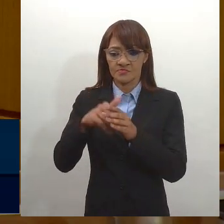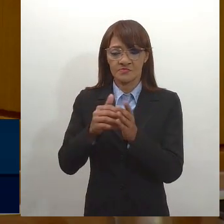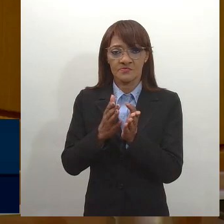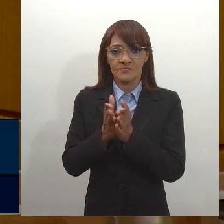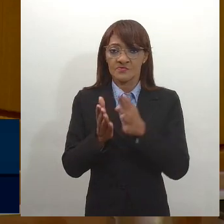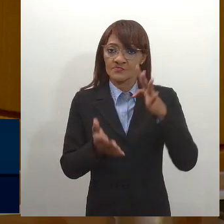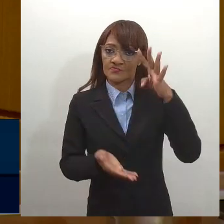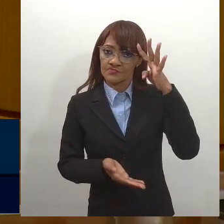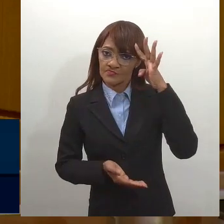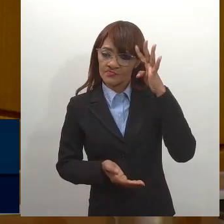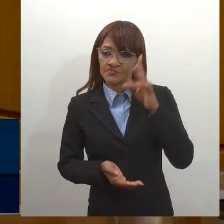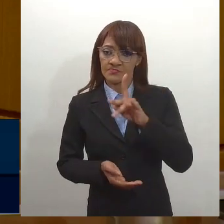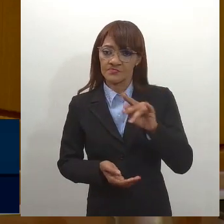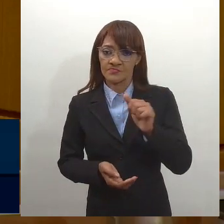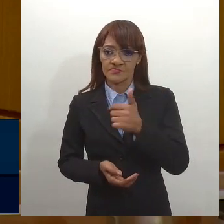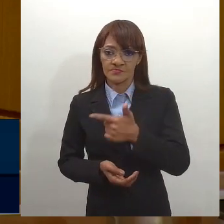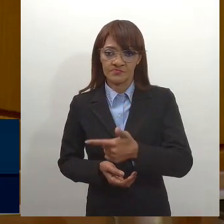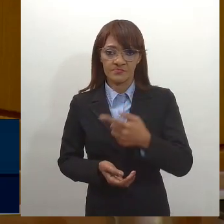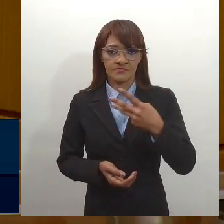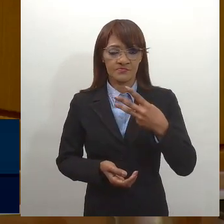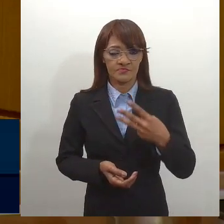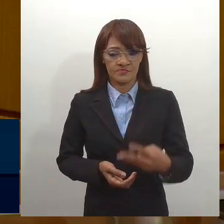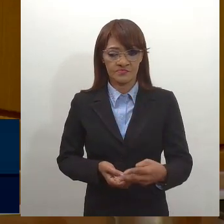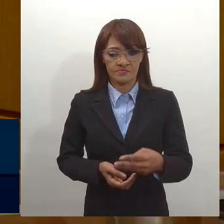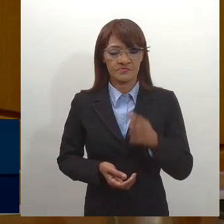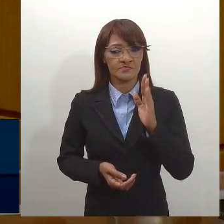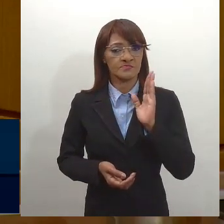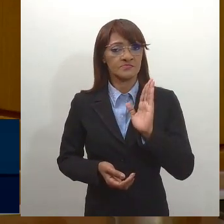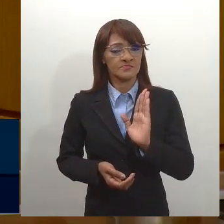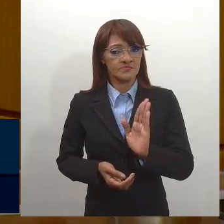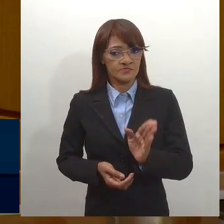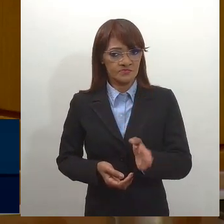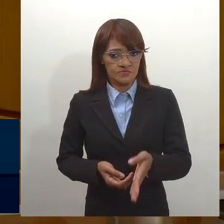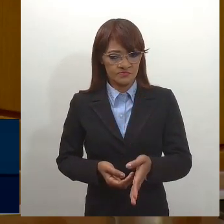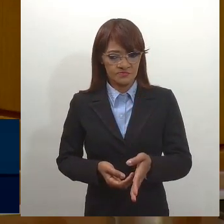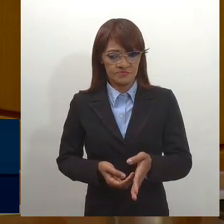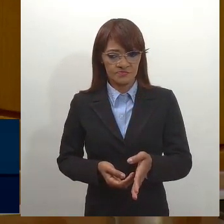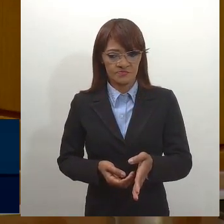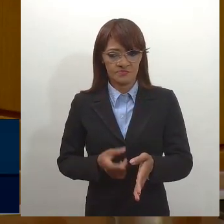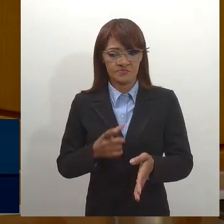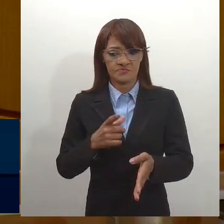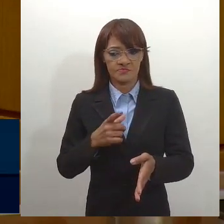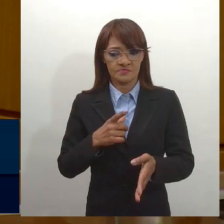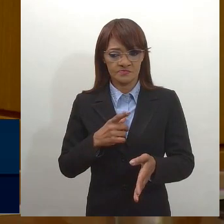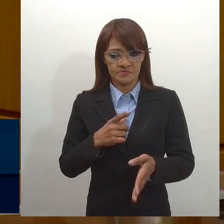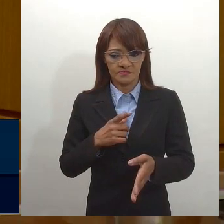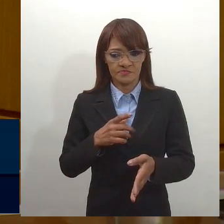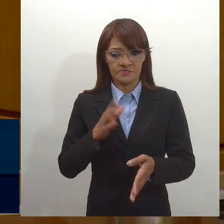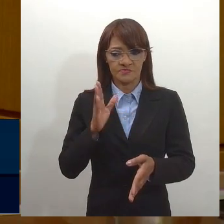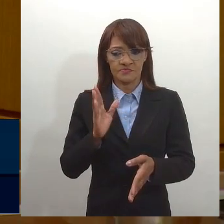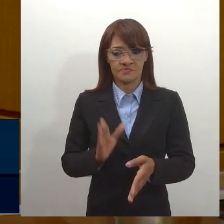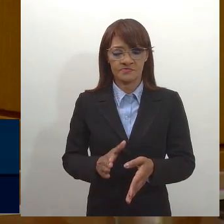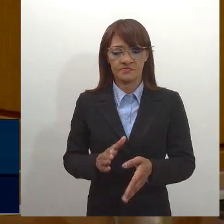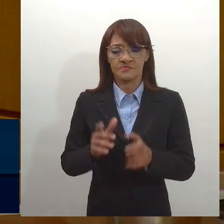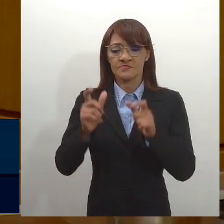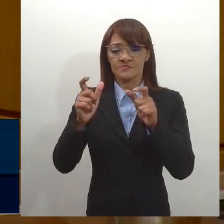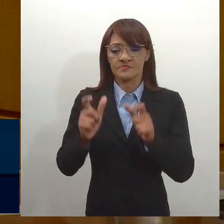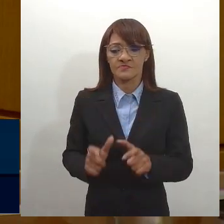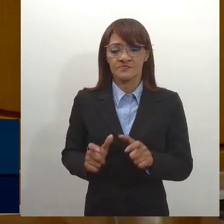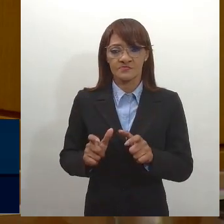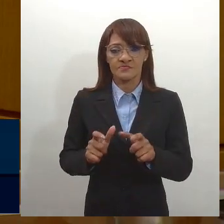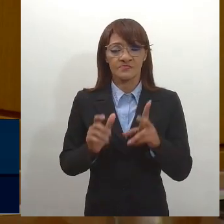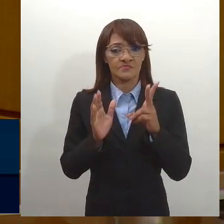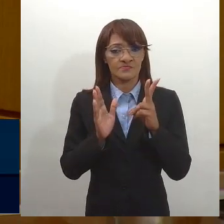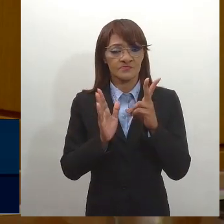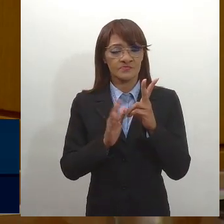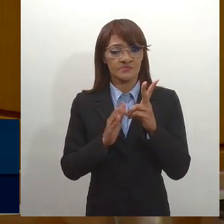um parecer favorável ao marco temporal em territórios indígenas de autoria da